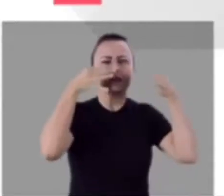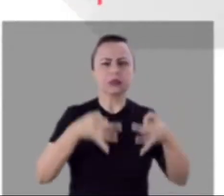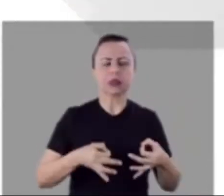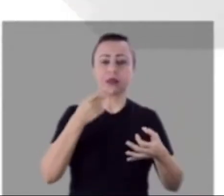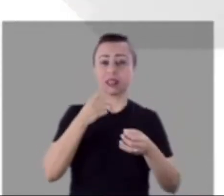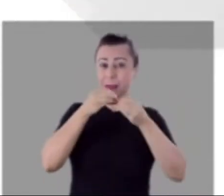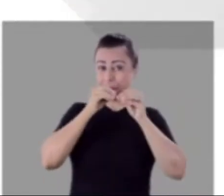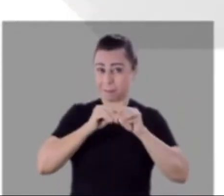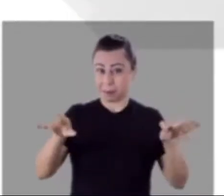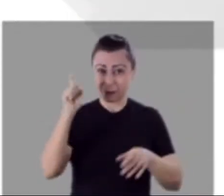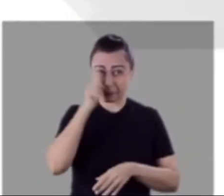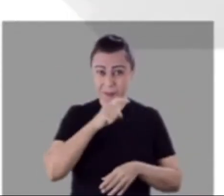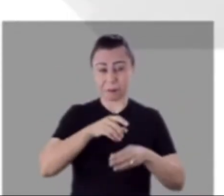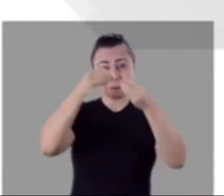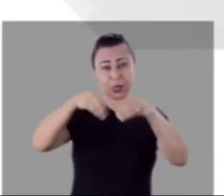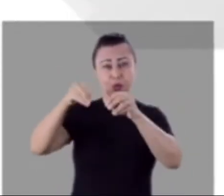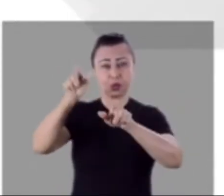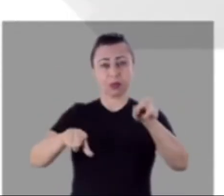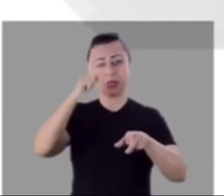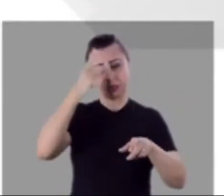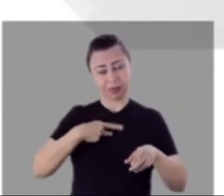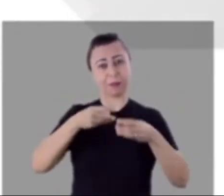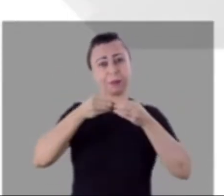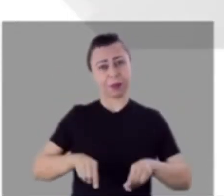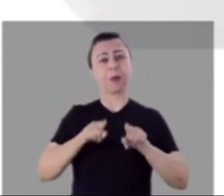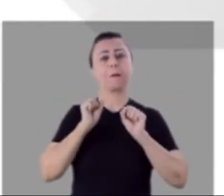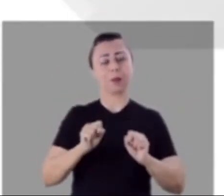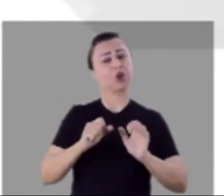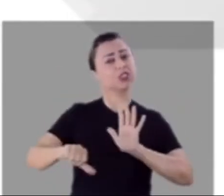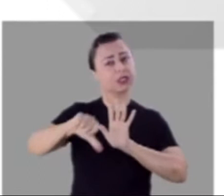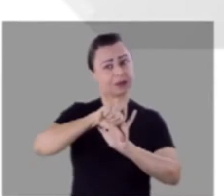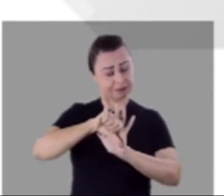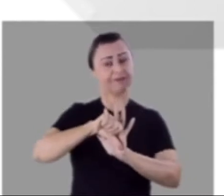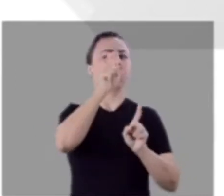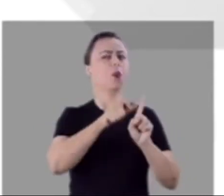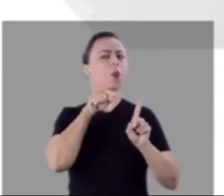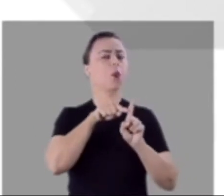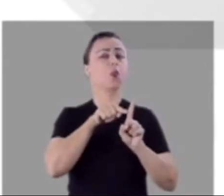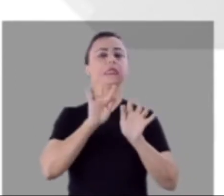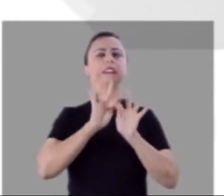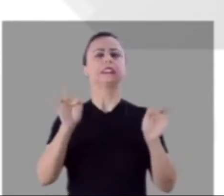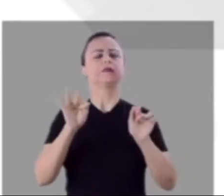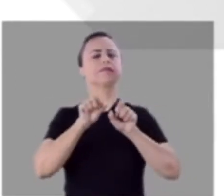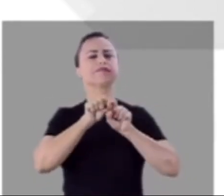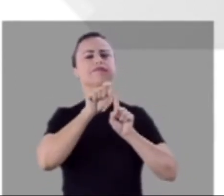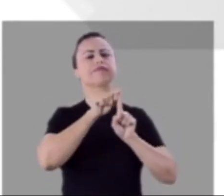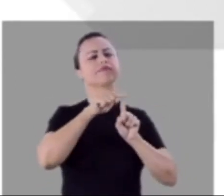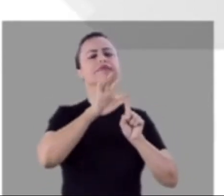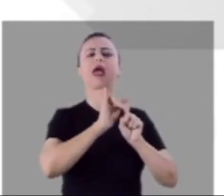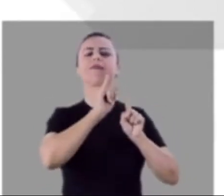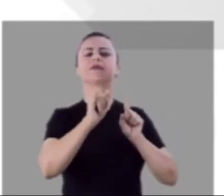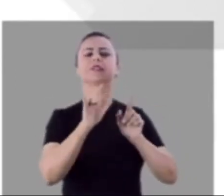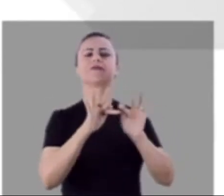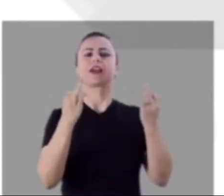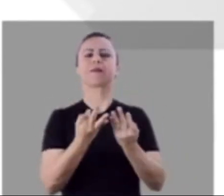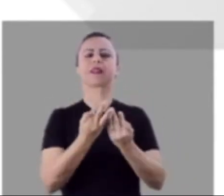e espalha fake News prejudicar outras pessoas assim mesmo e pode estar cometendo um crime a campanha de combate à